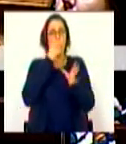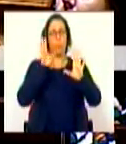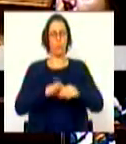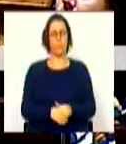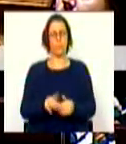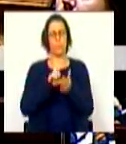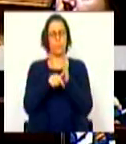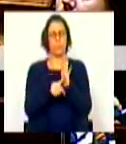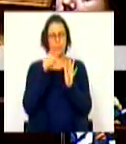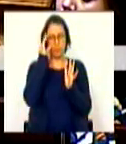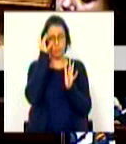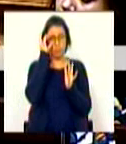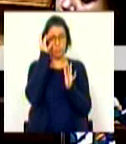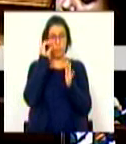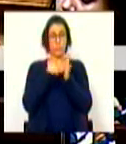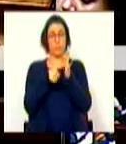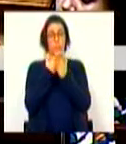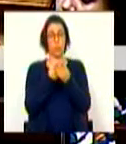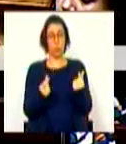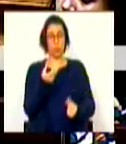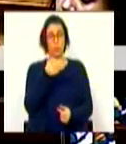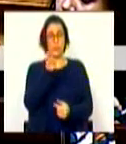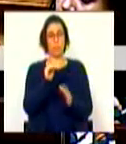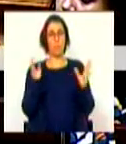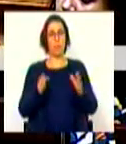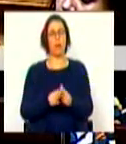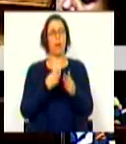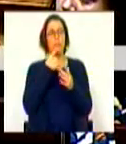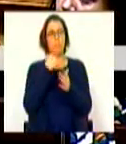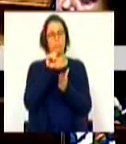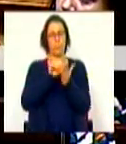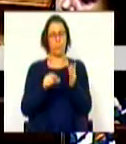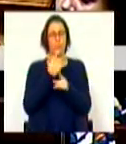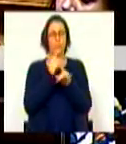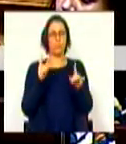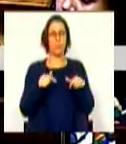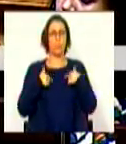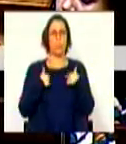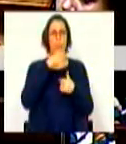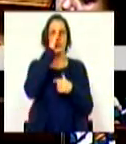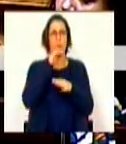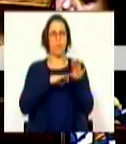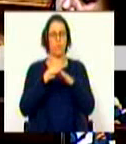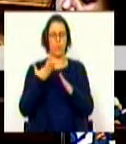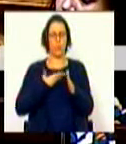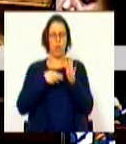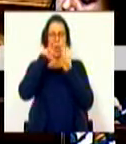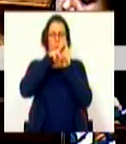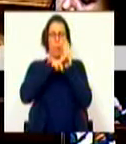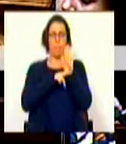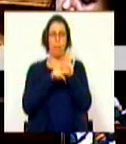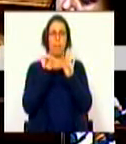Tivemos um projeto de resolução do Partido Socialista que foi abandonado, uma vez que o próprio Governo fez um decreto